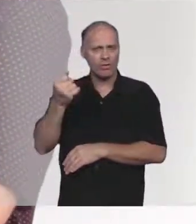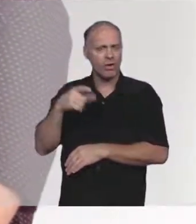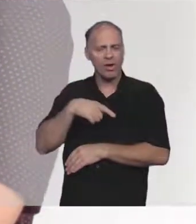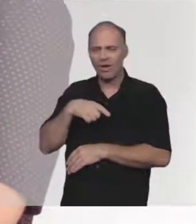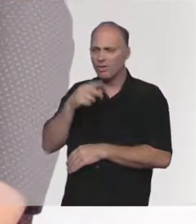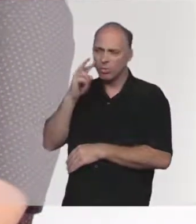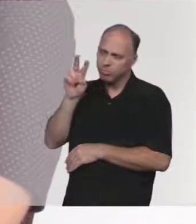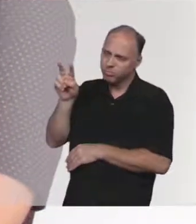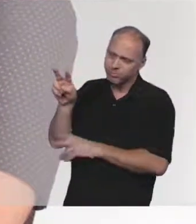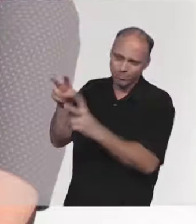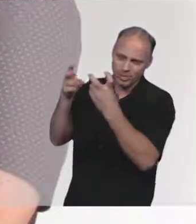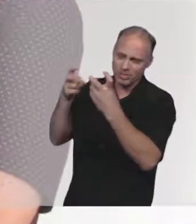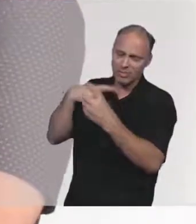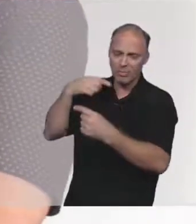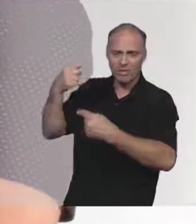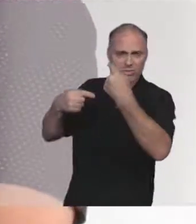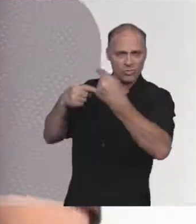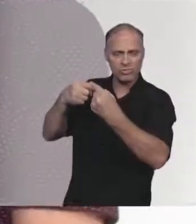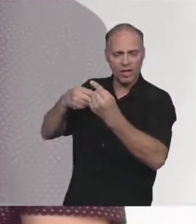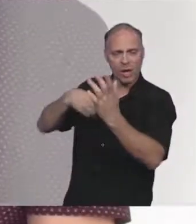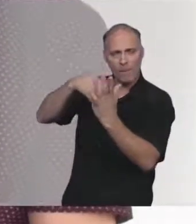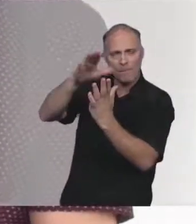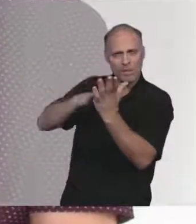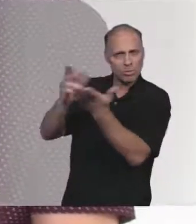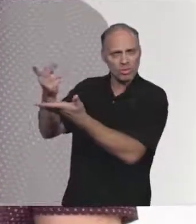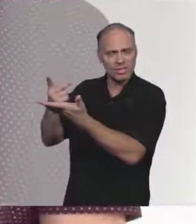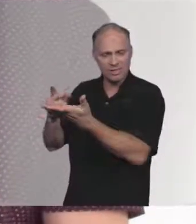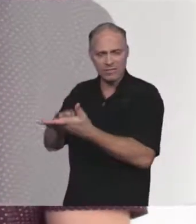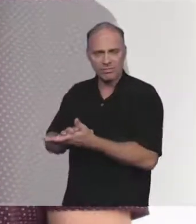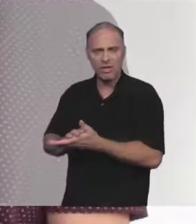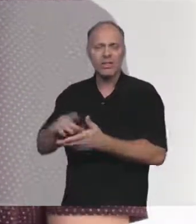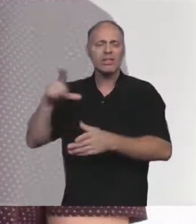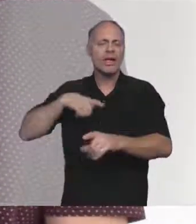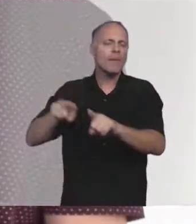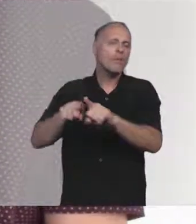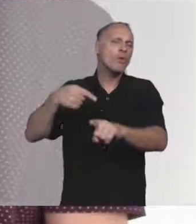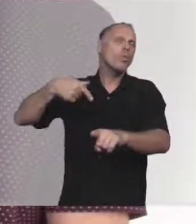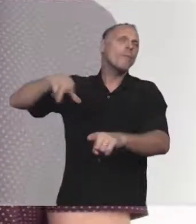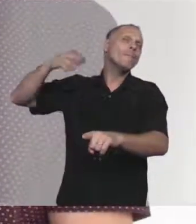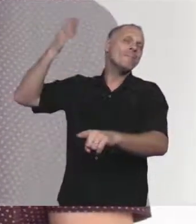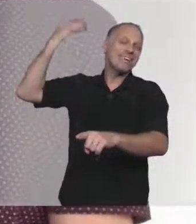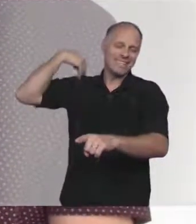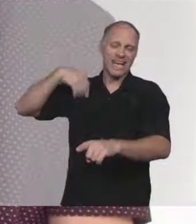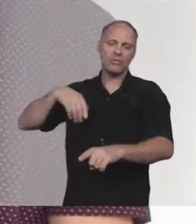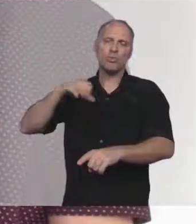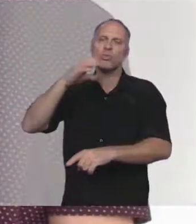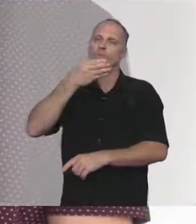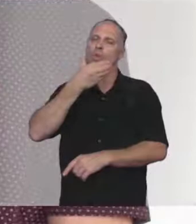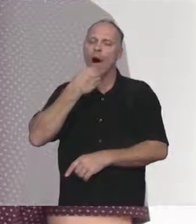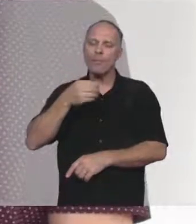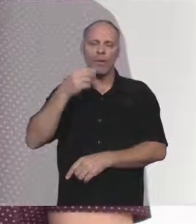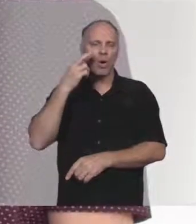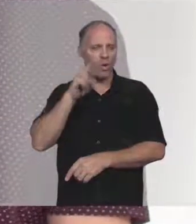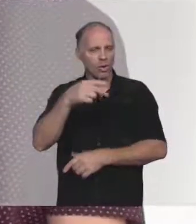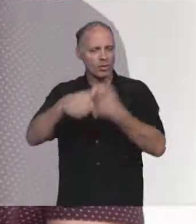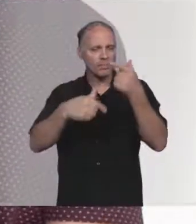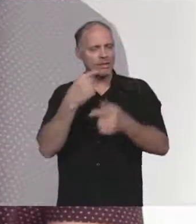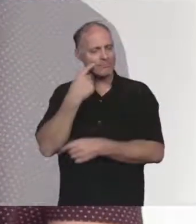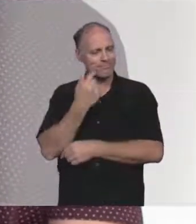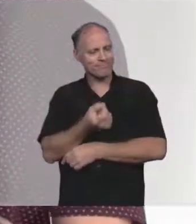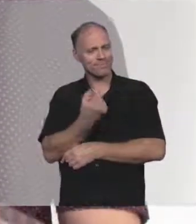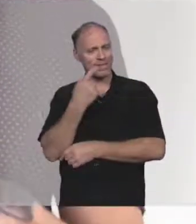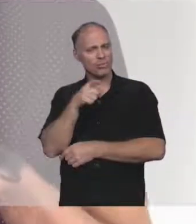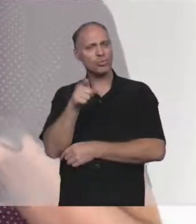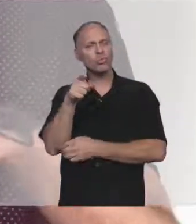pintura aqui. Por outro lado, um tempo atrás, um curador olhou o trabalho e disse, é